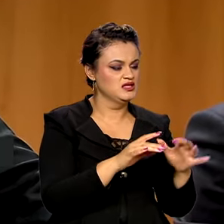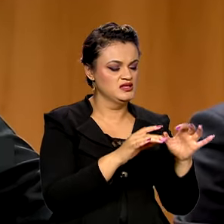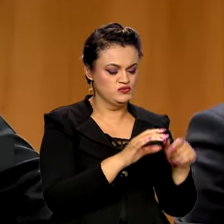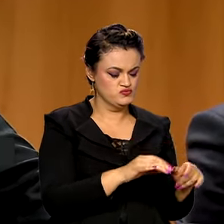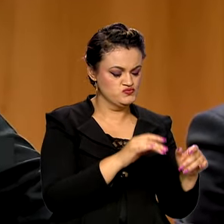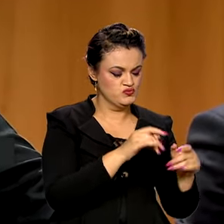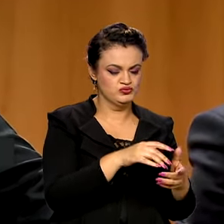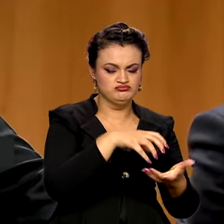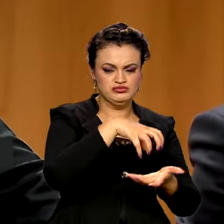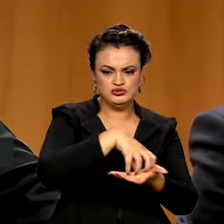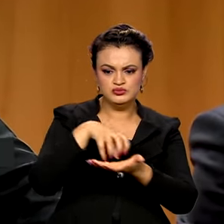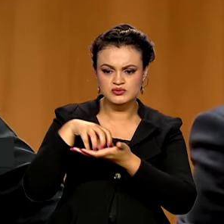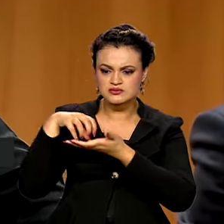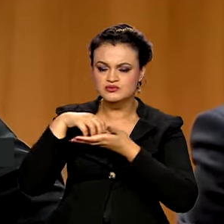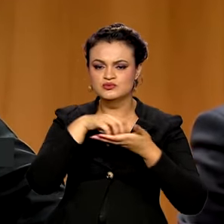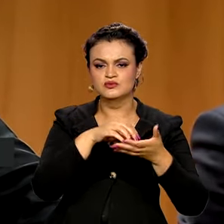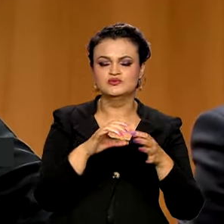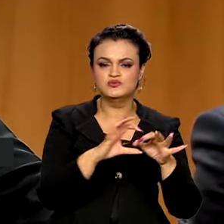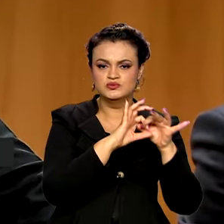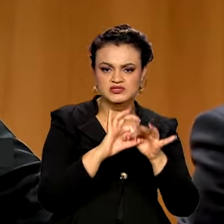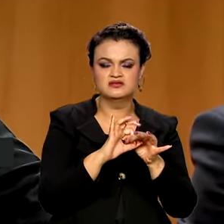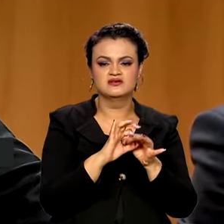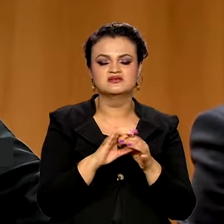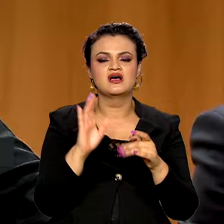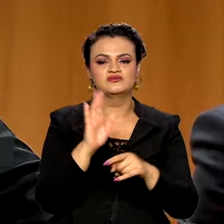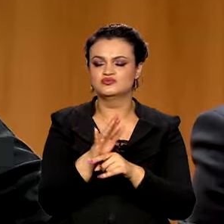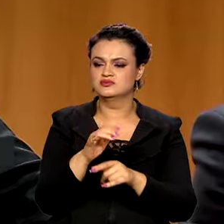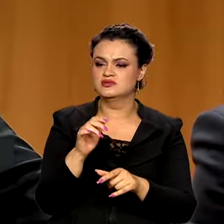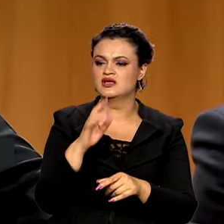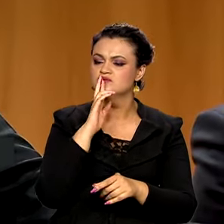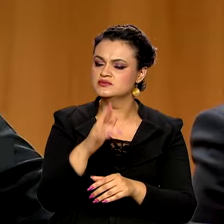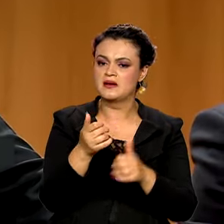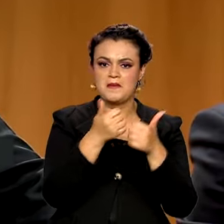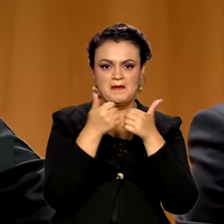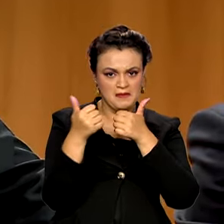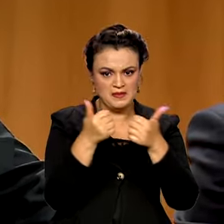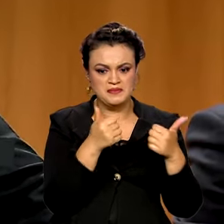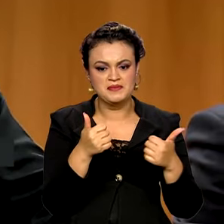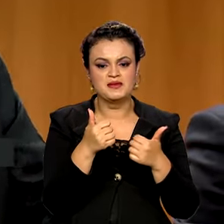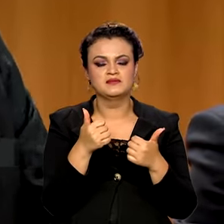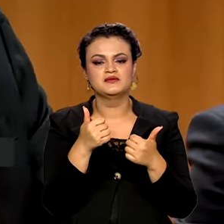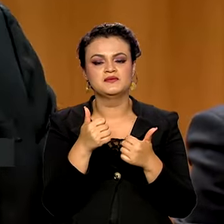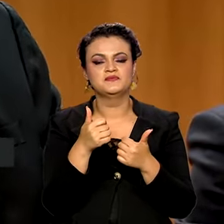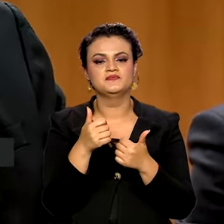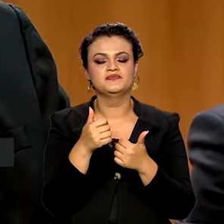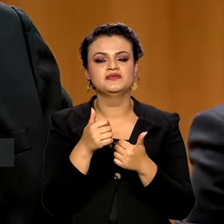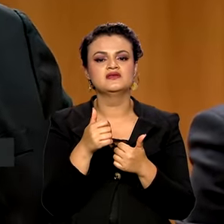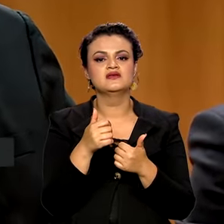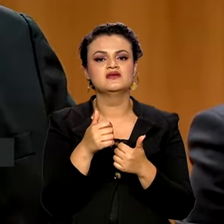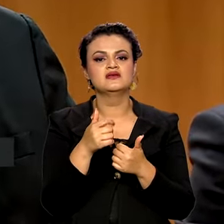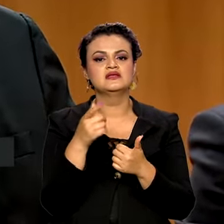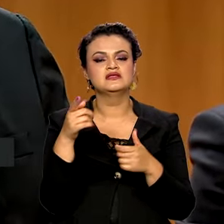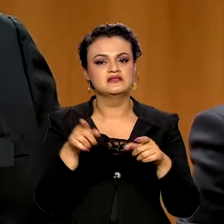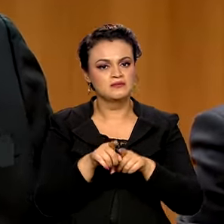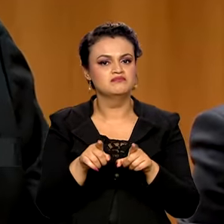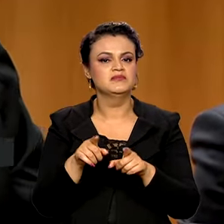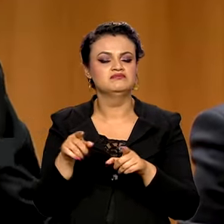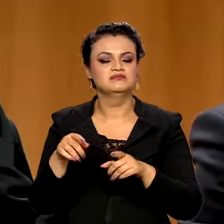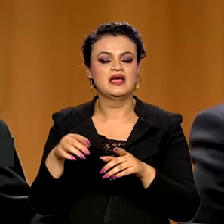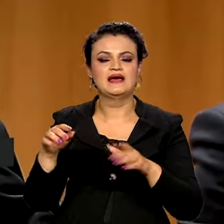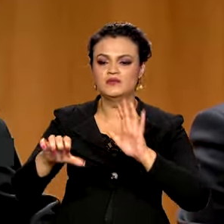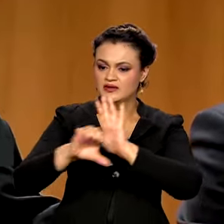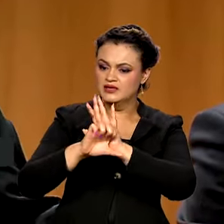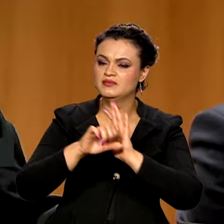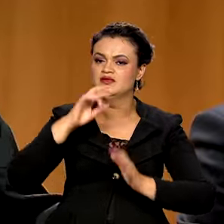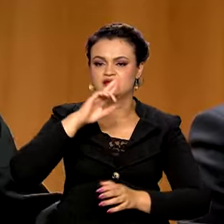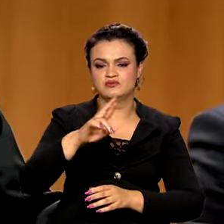instituições consegue ter melhores resultados e, ao mesmo tempo, a elucidação